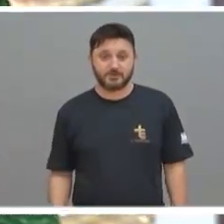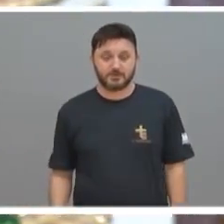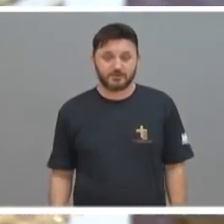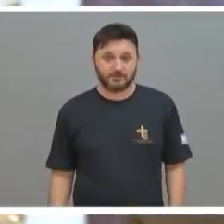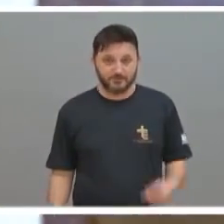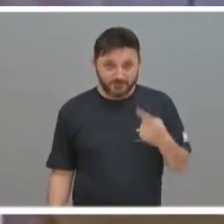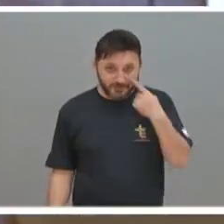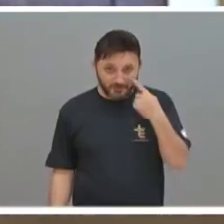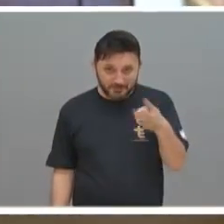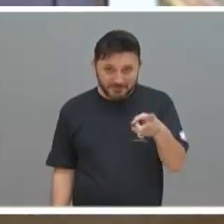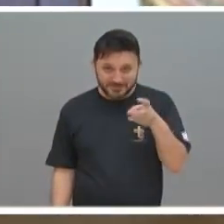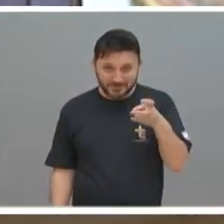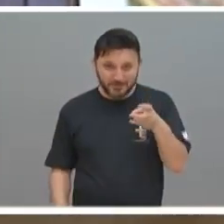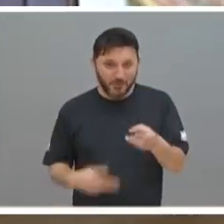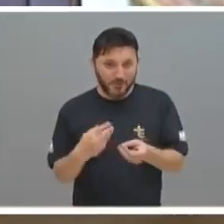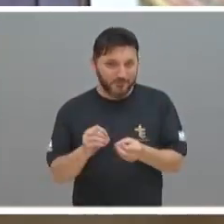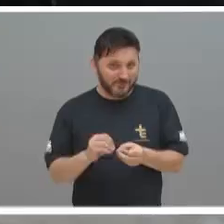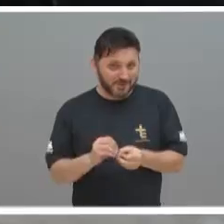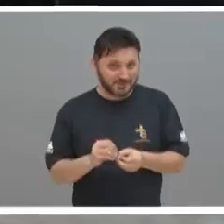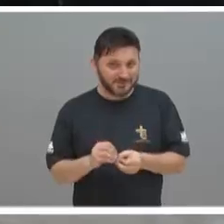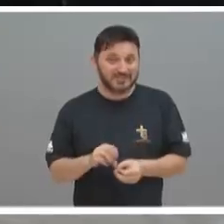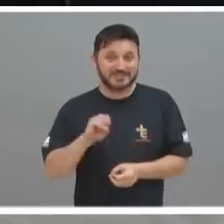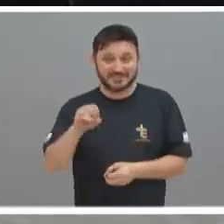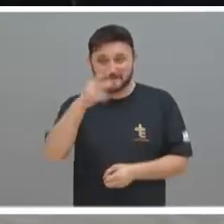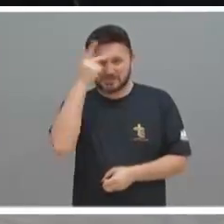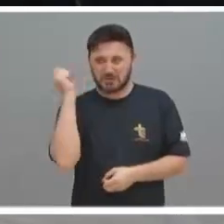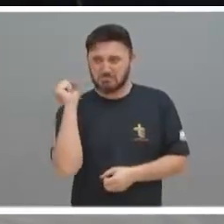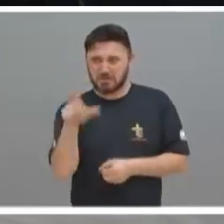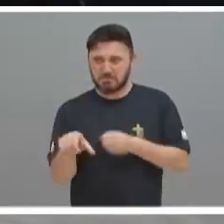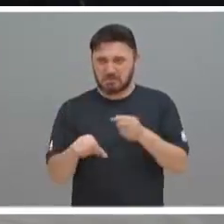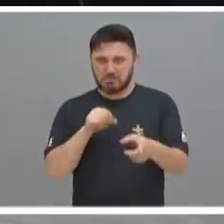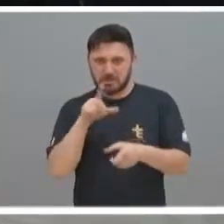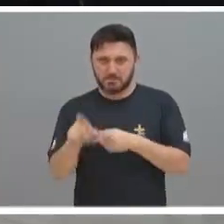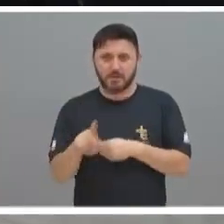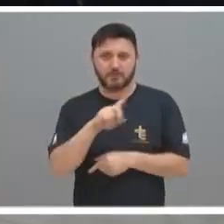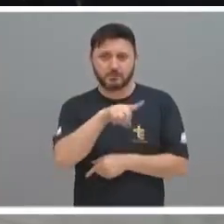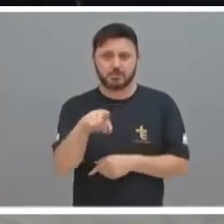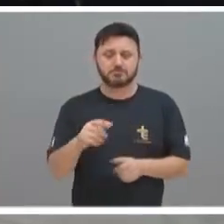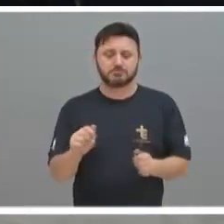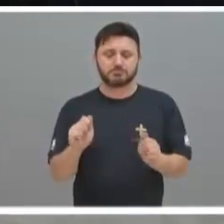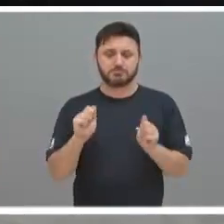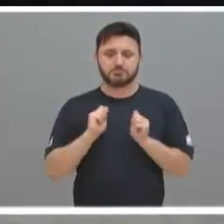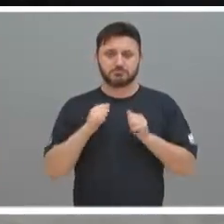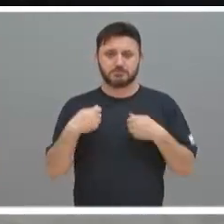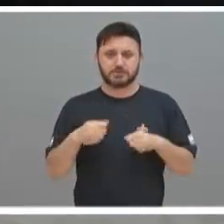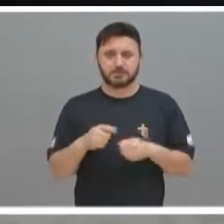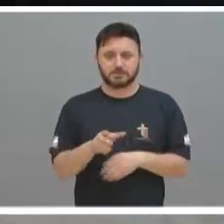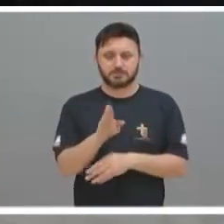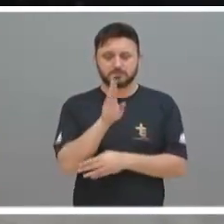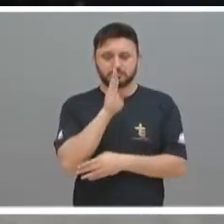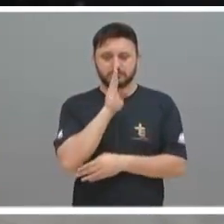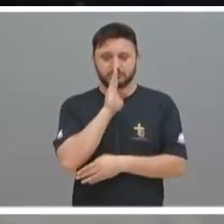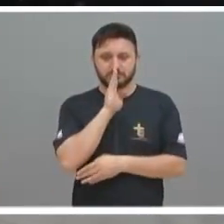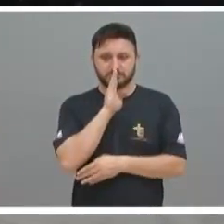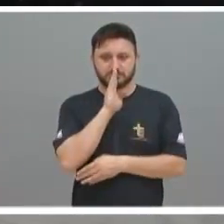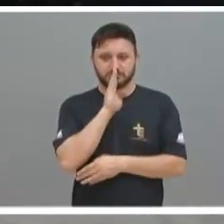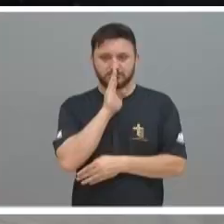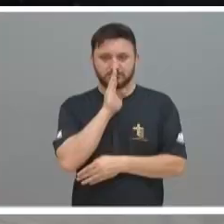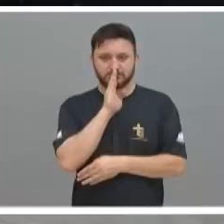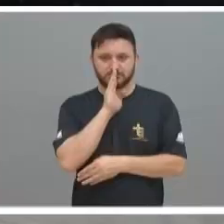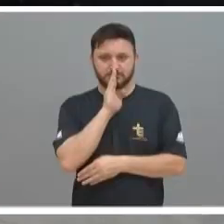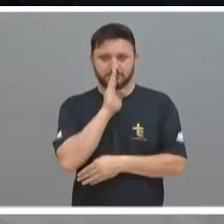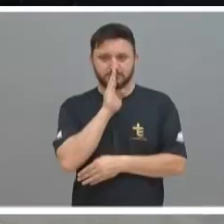Está vendo? As implicações, ainda tem mais, e o cara me dizendo que eu tenho que correr com o sermão agora que está